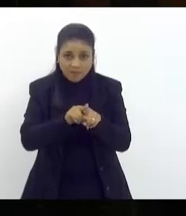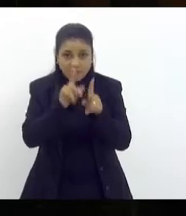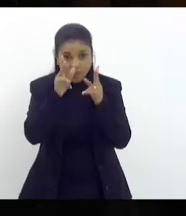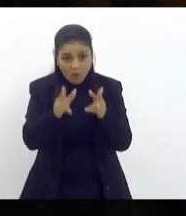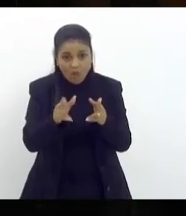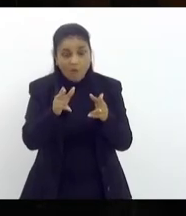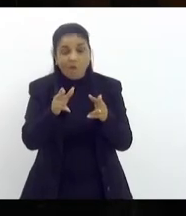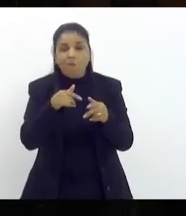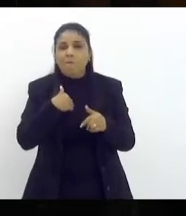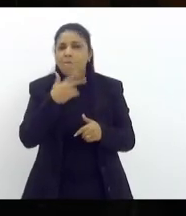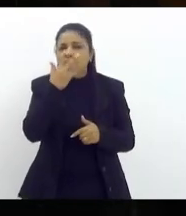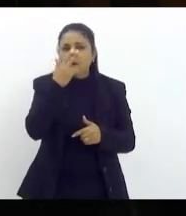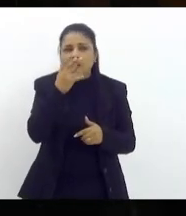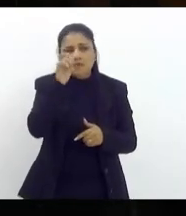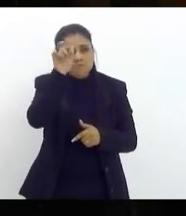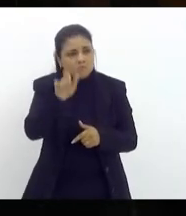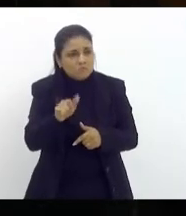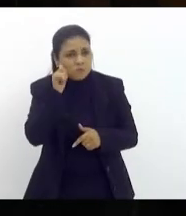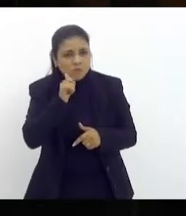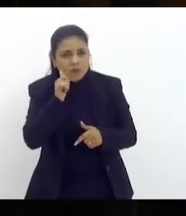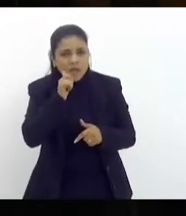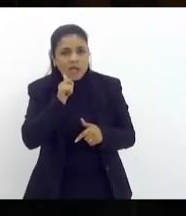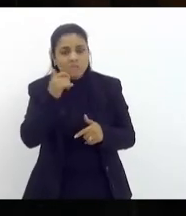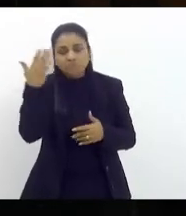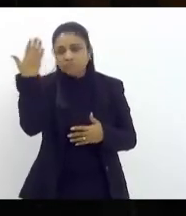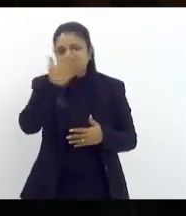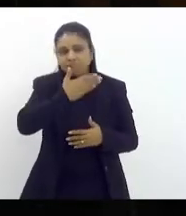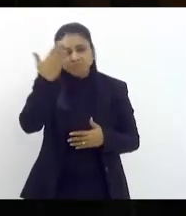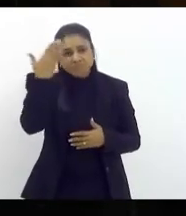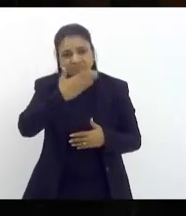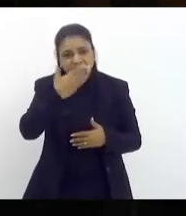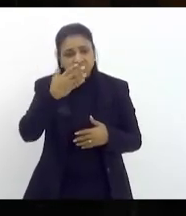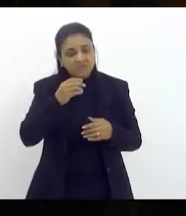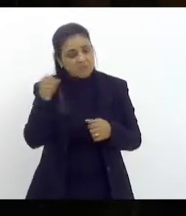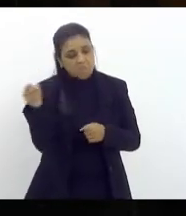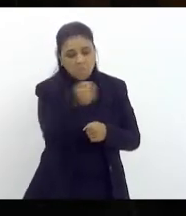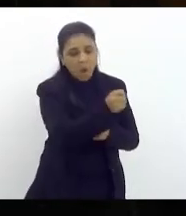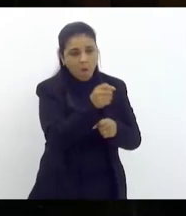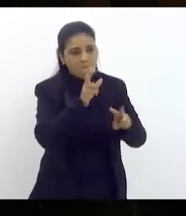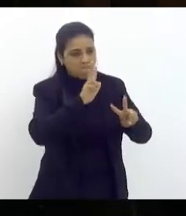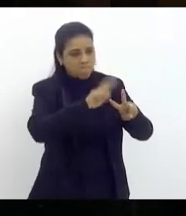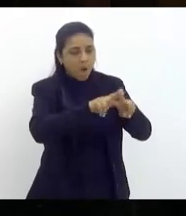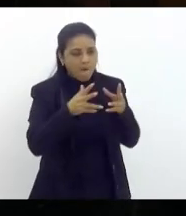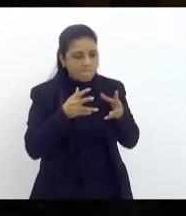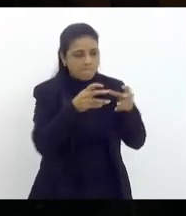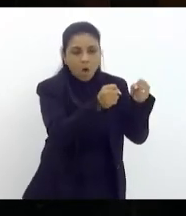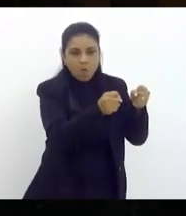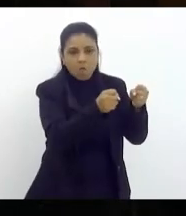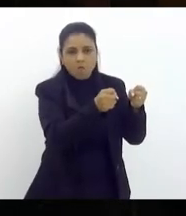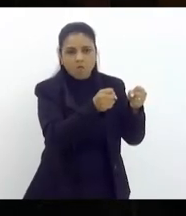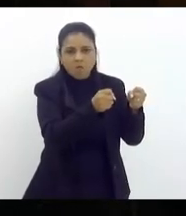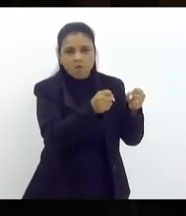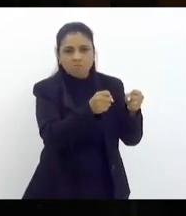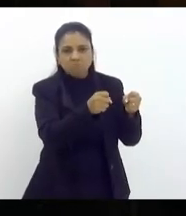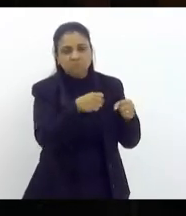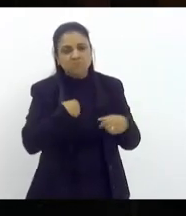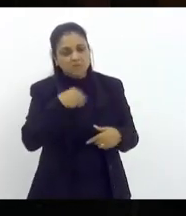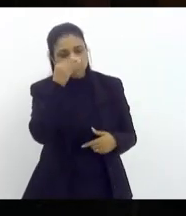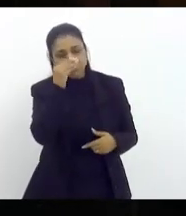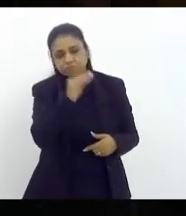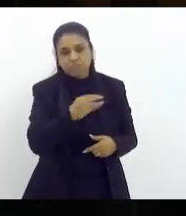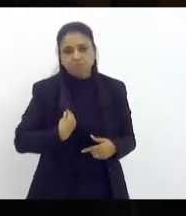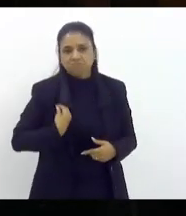invisíveis é como se botasse dentro de uma prisão e que pudesse aí ignorar a possibilidade de existência dessa pessoa